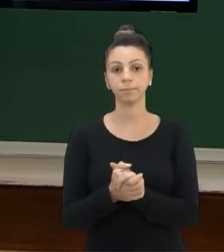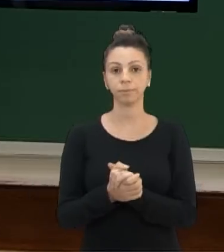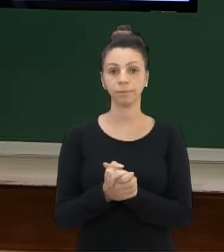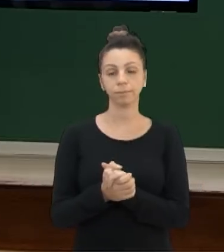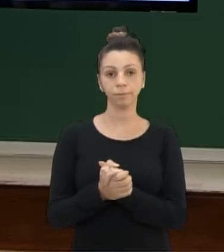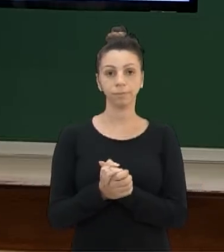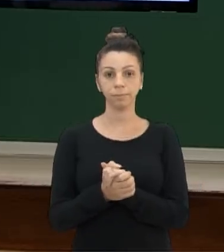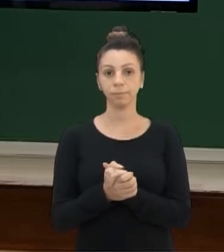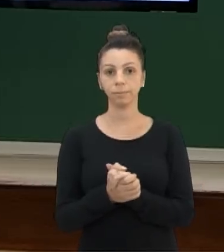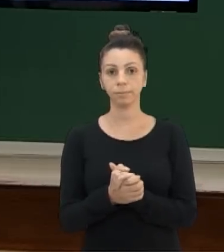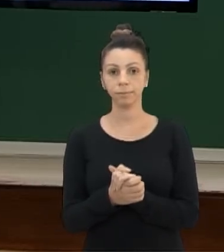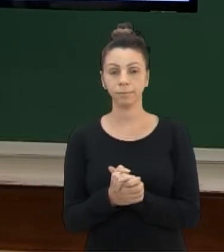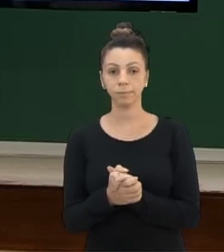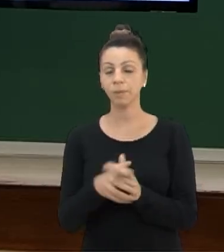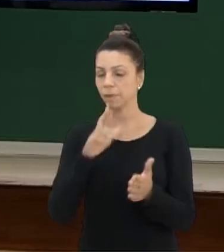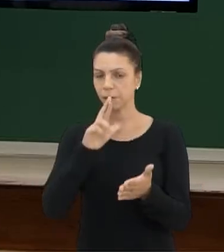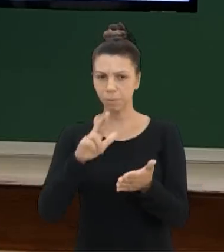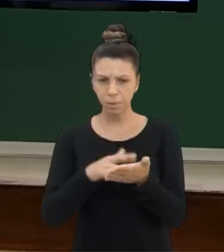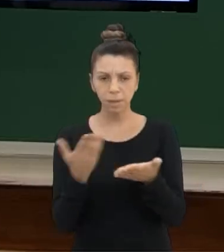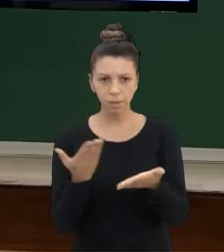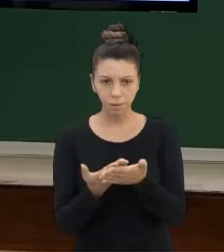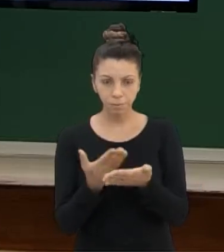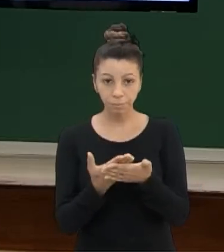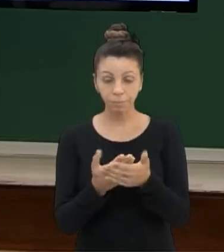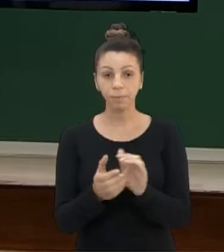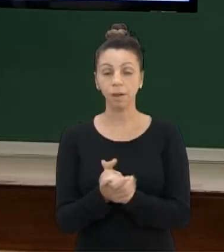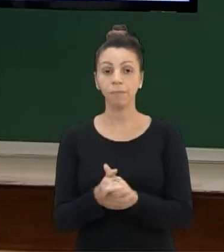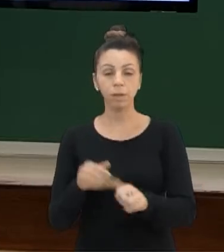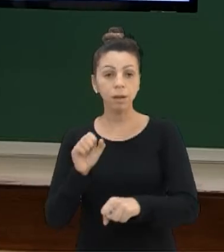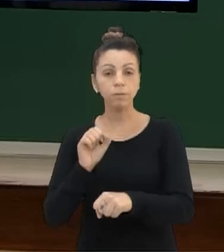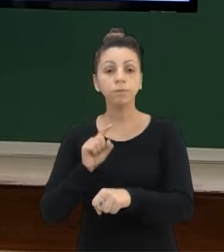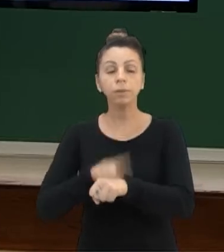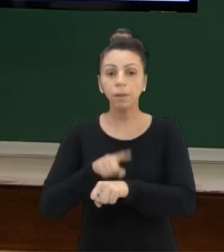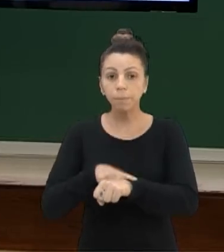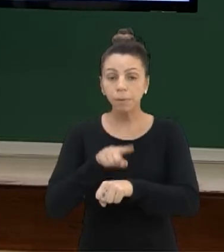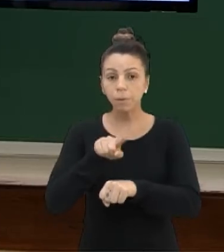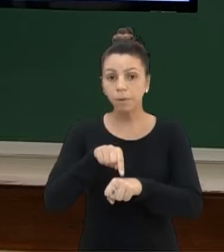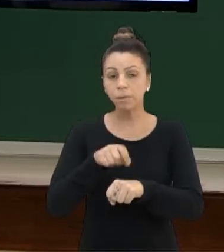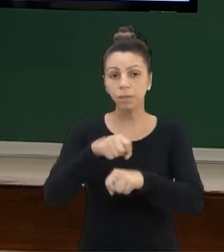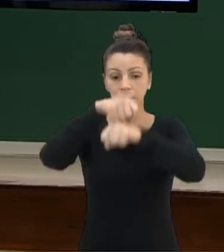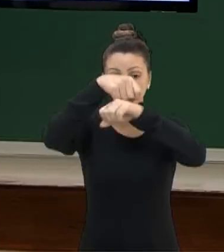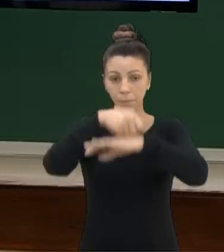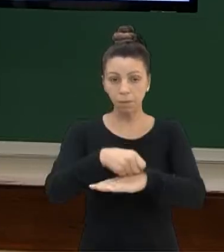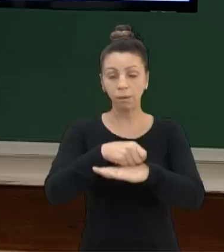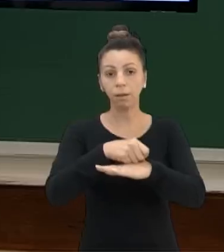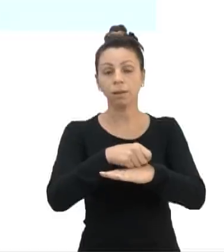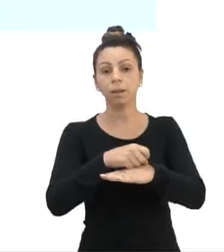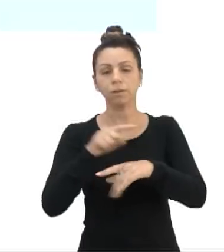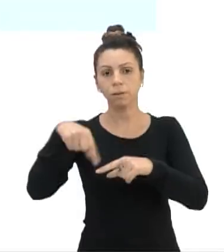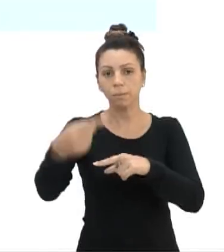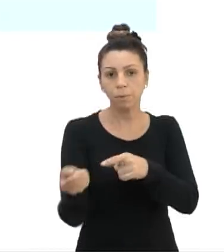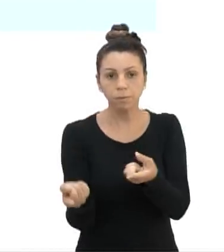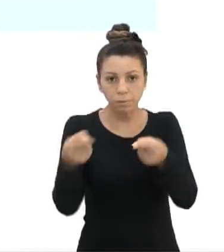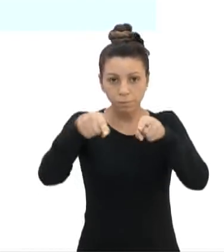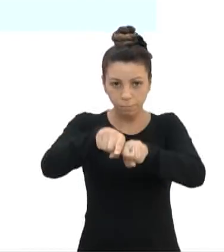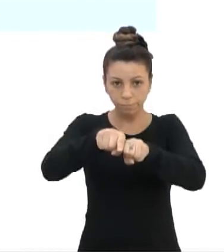aulas. Então, eu vou dar um tempinho para vocês abrirem aí o aplicativo e a gente já vai jogar um pouquinho ele.